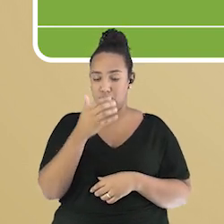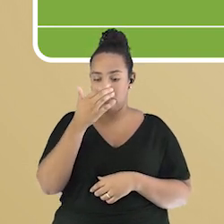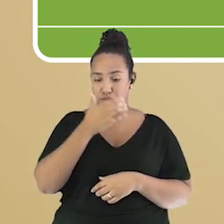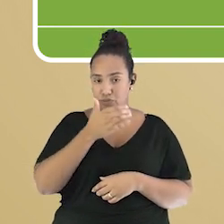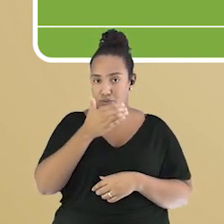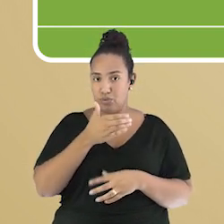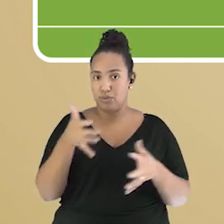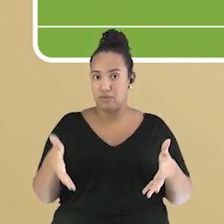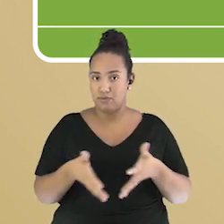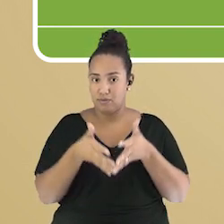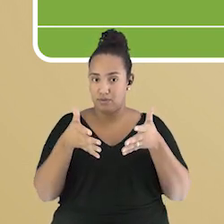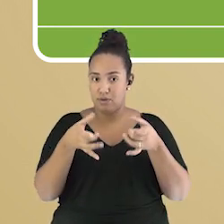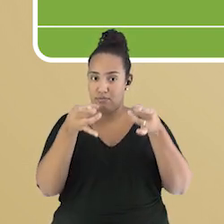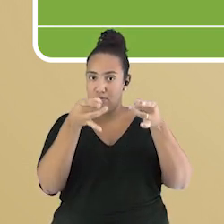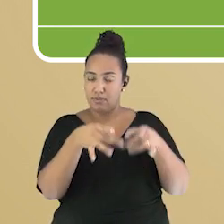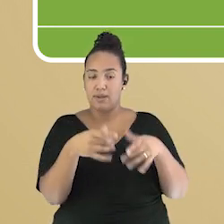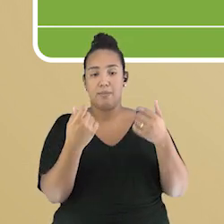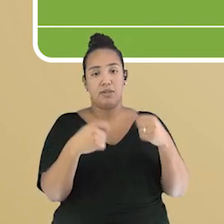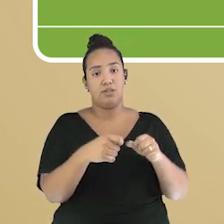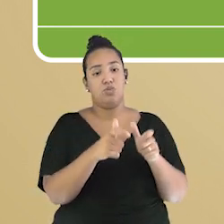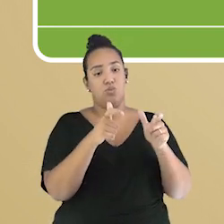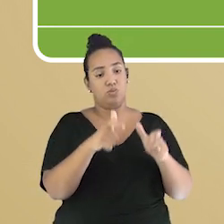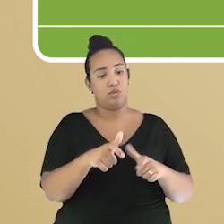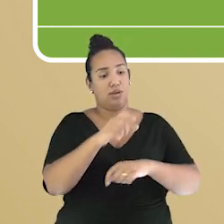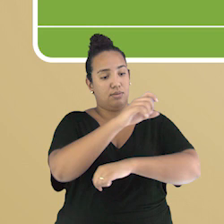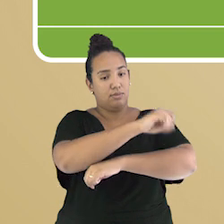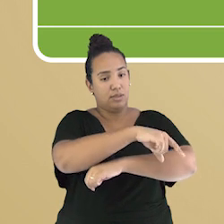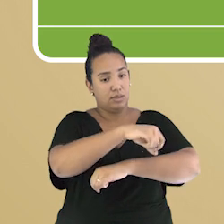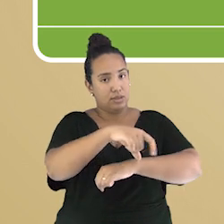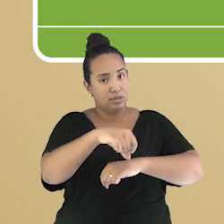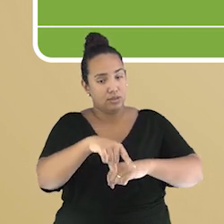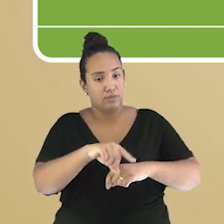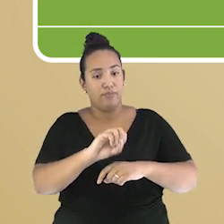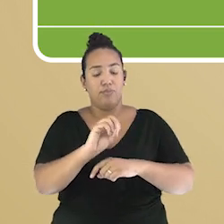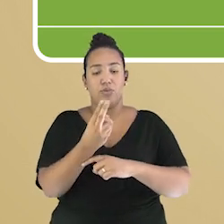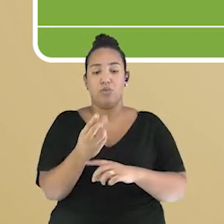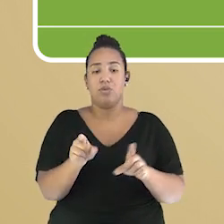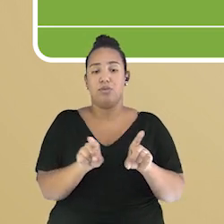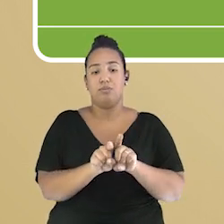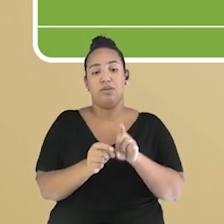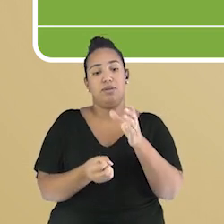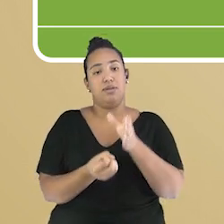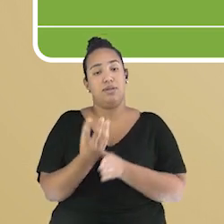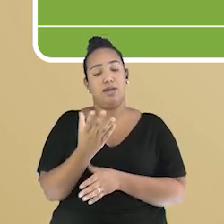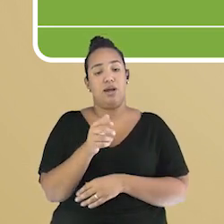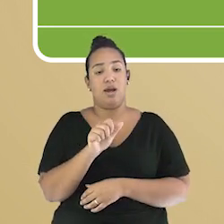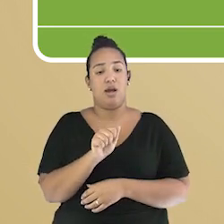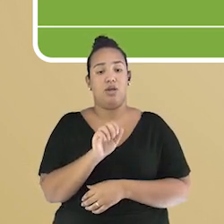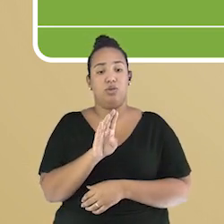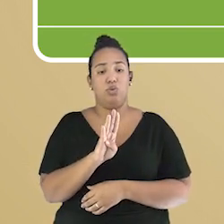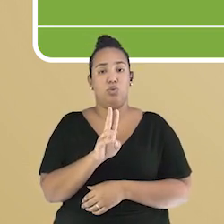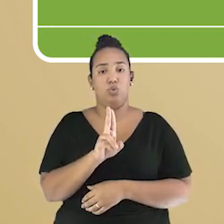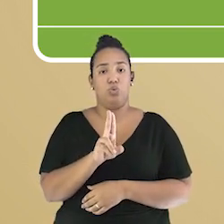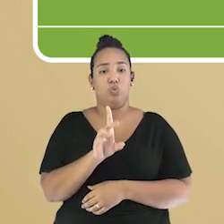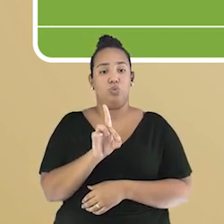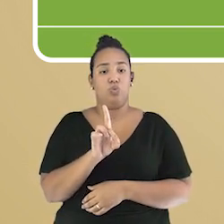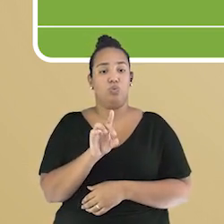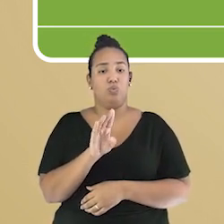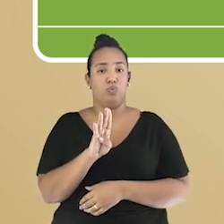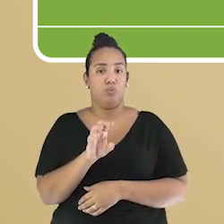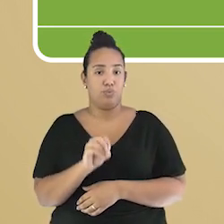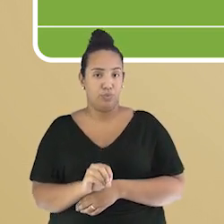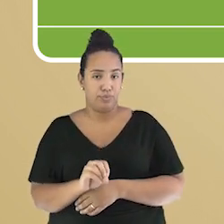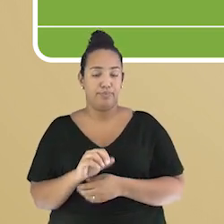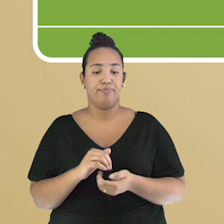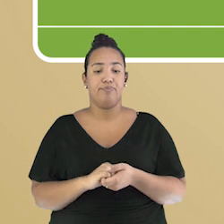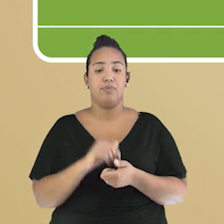ser plantados em uma horta, uma plantação ou fazendo adubo, por exemplo. O adubo serve